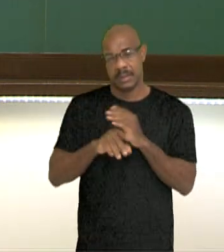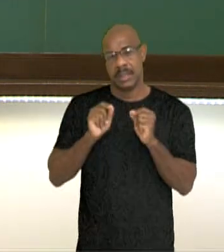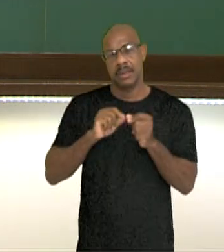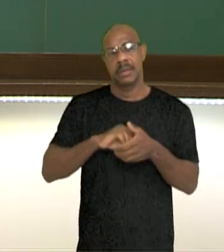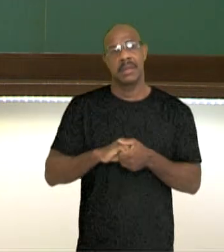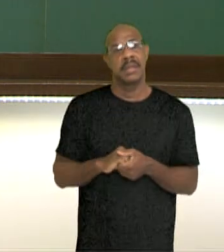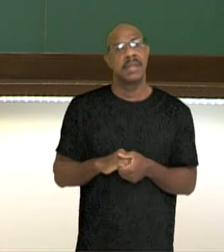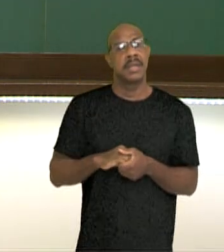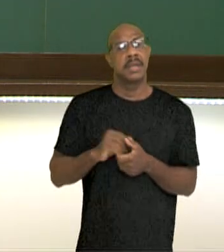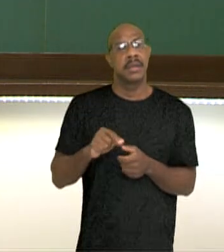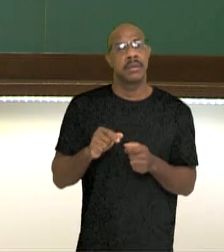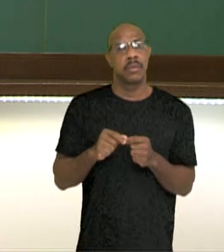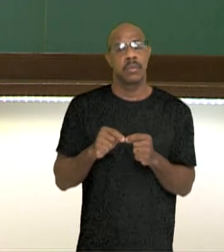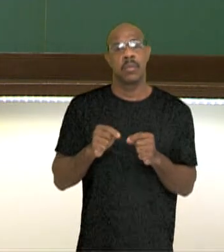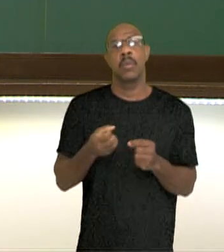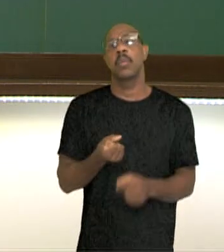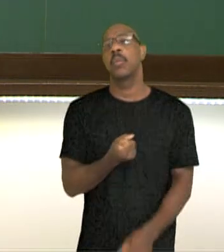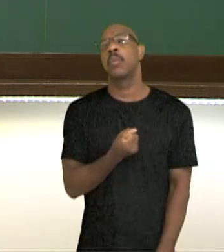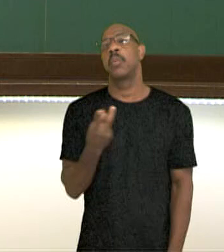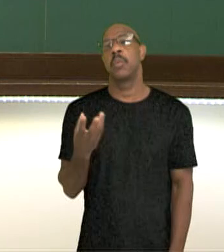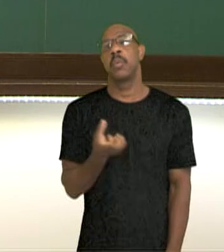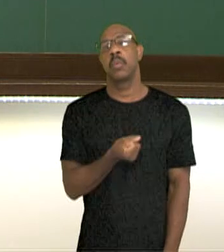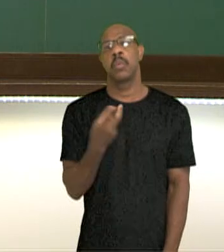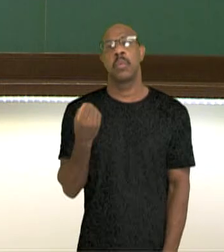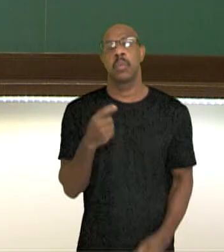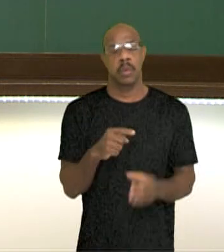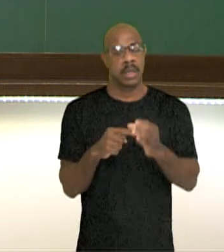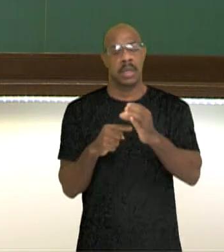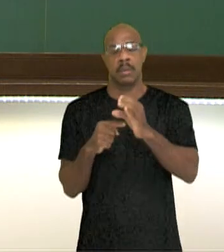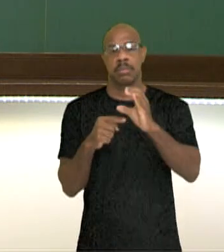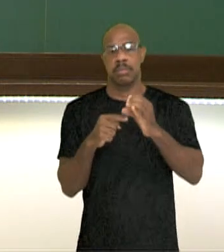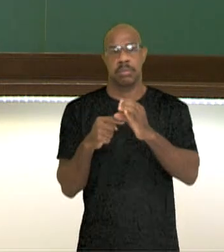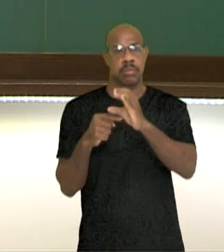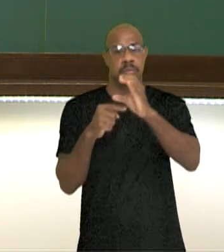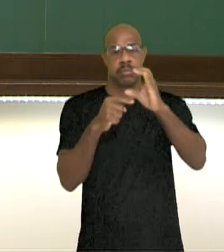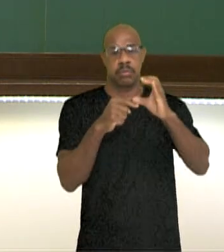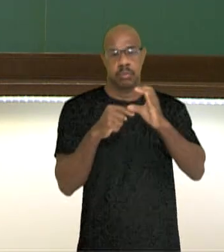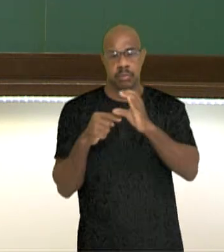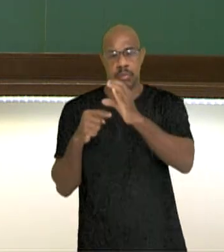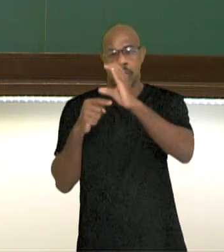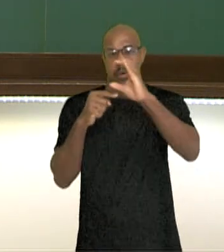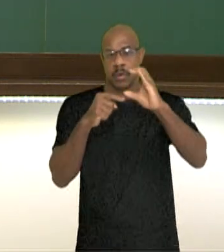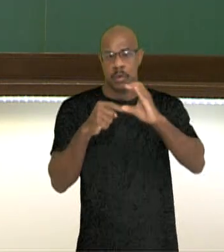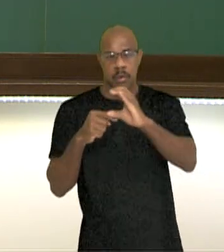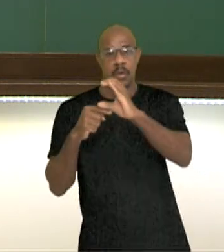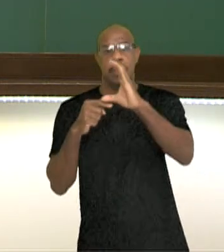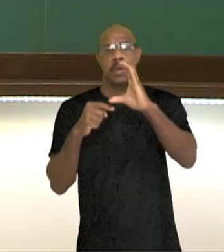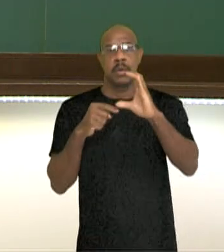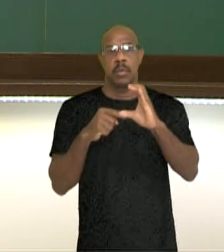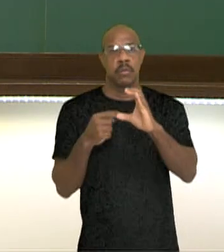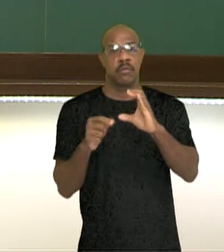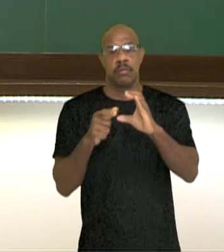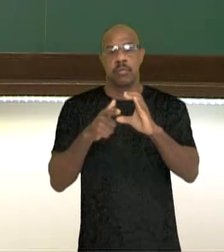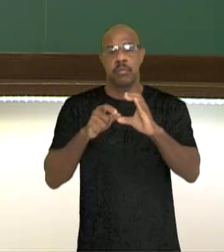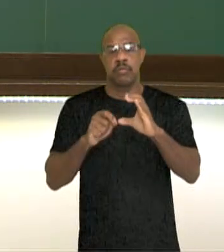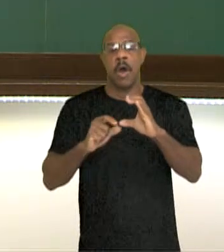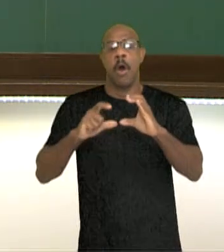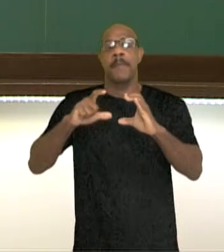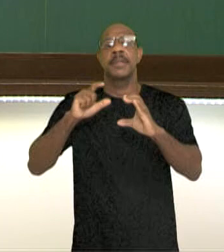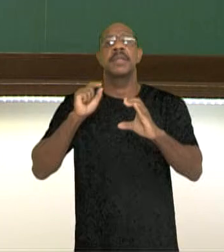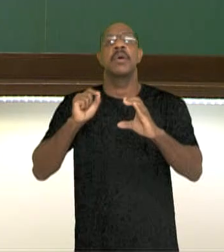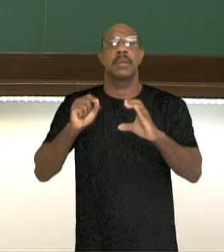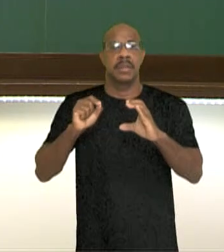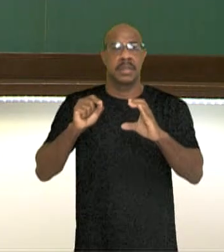aumenta a quantidade de carbonos na cadeia, vai aumentando não só o